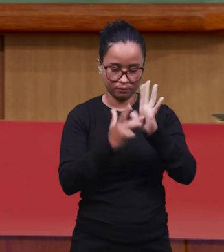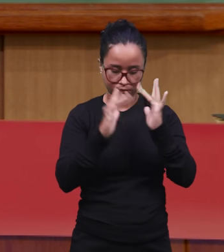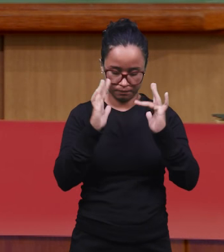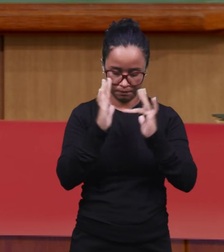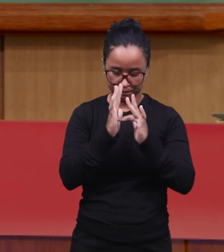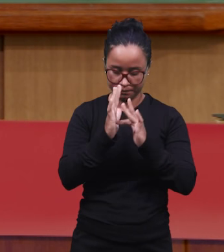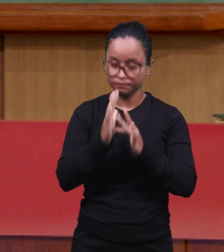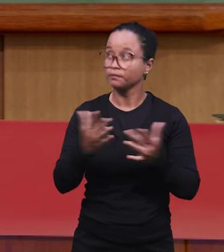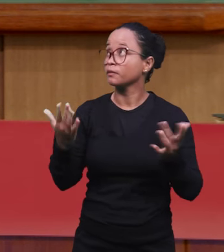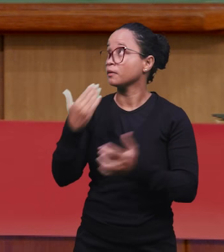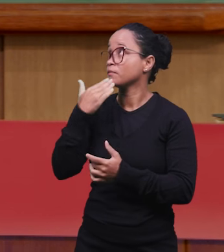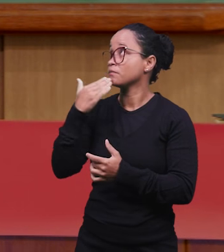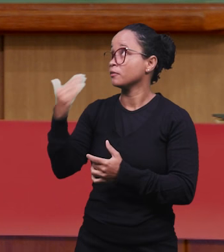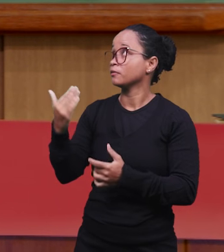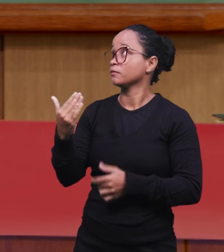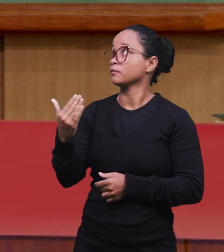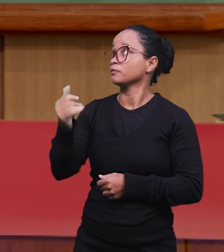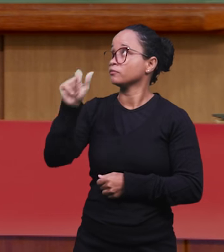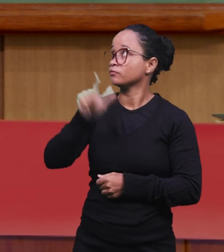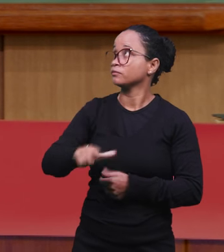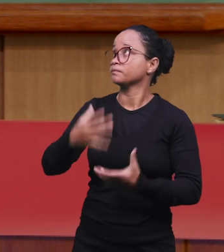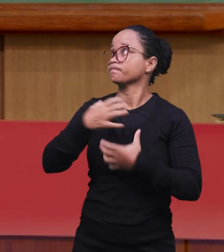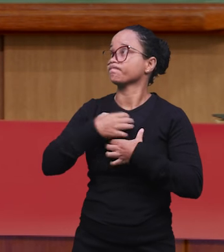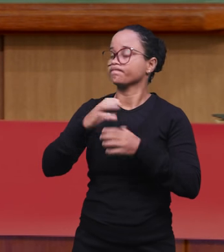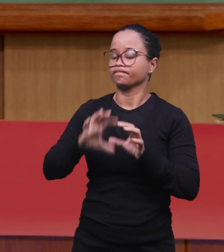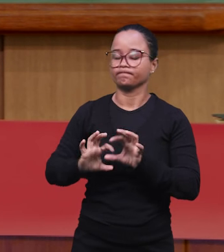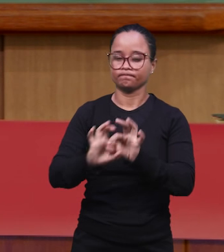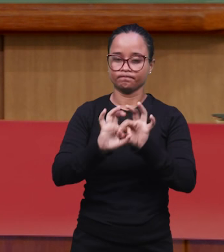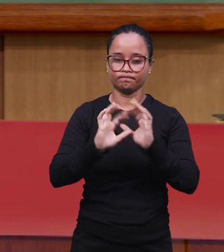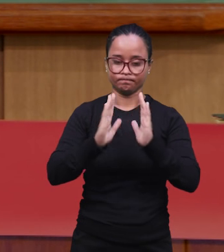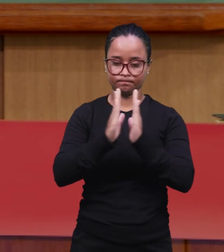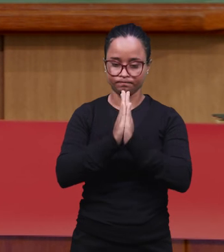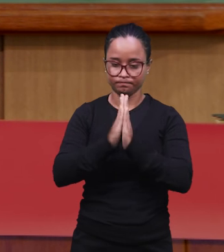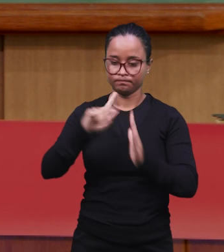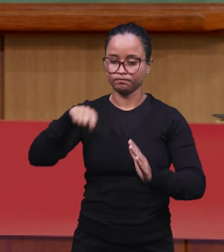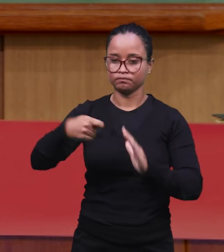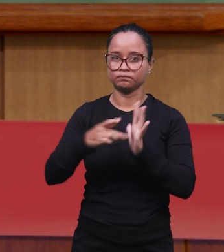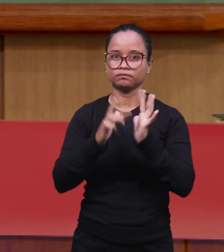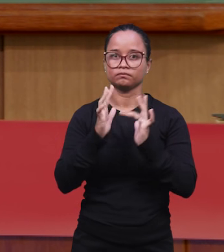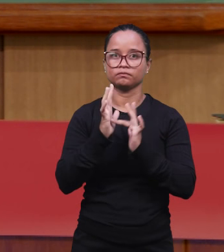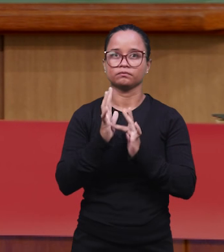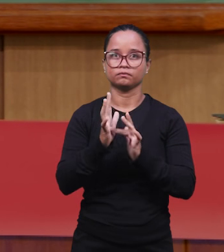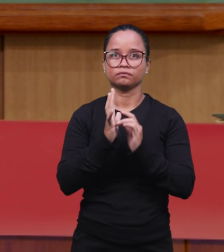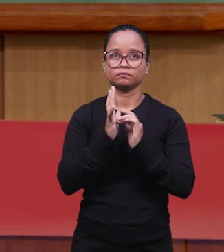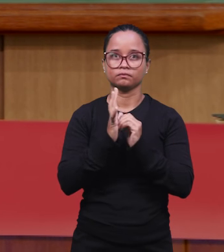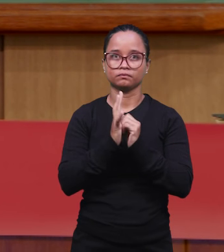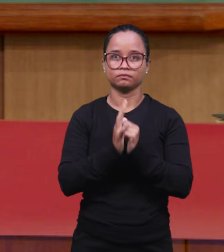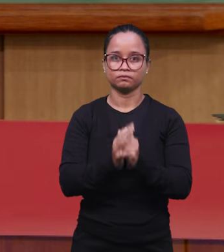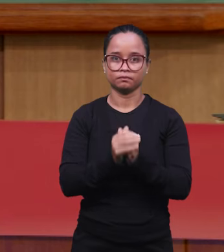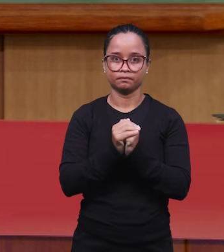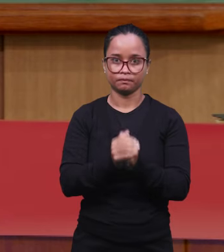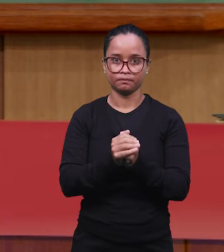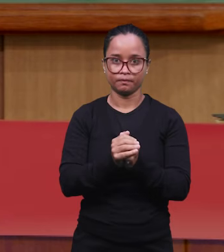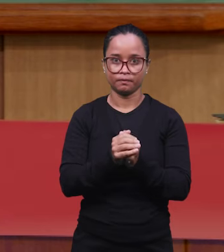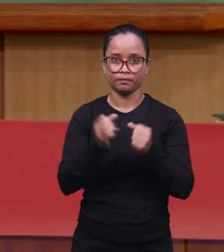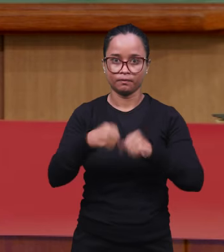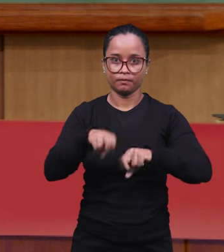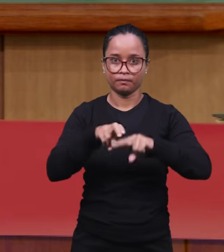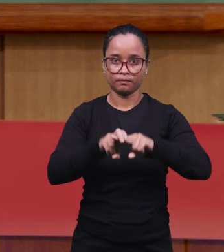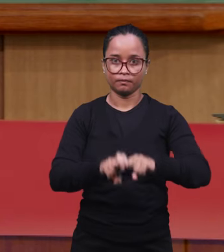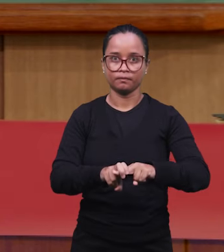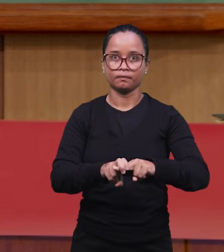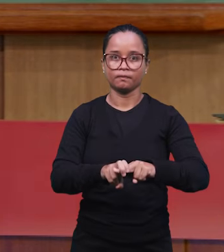Senhor Jesus. Pedimos, renova nossa comunhão, oramos em nome do Senhor Jesus.